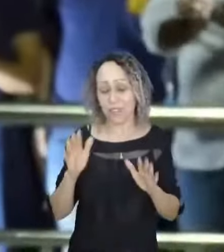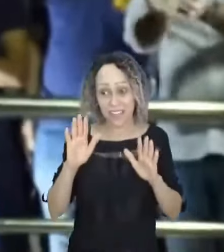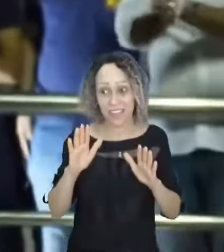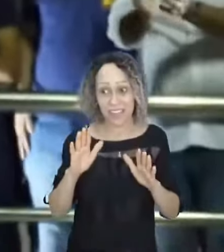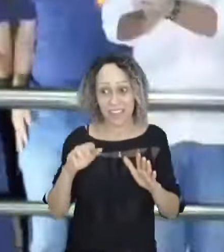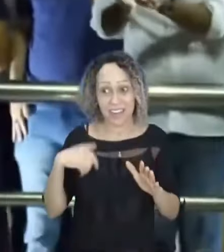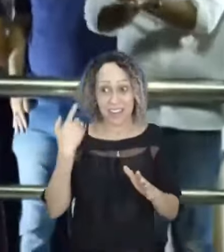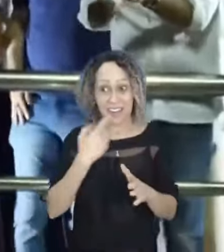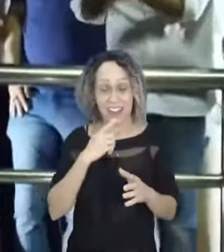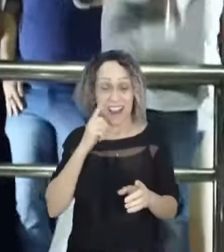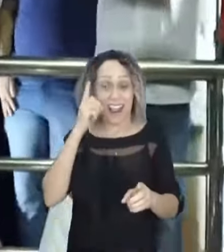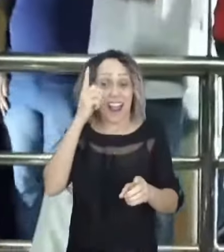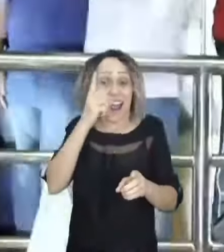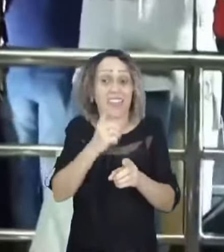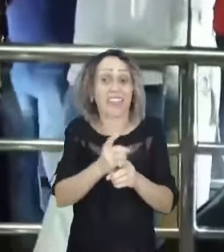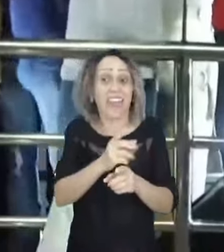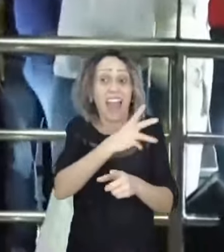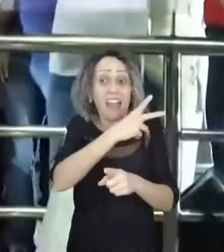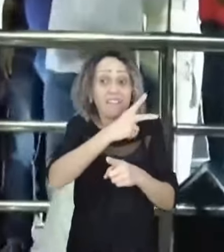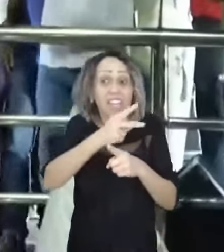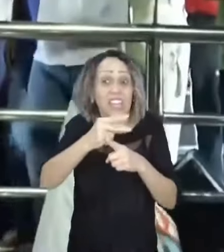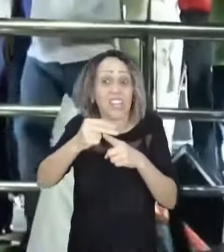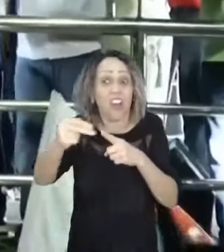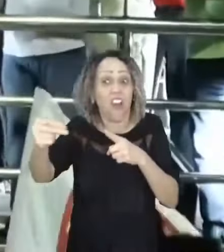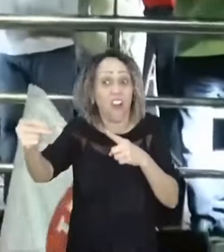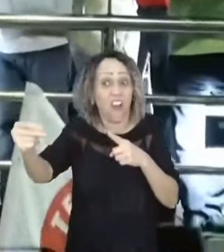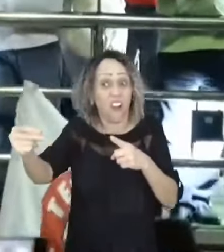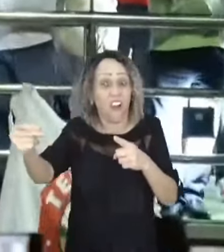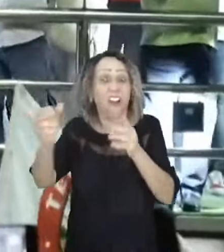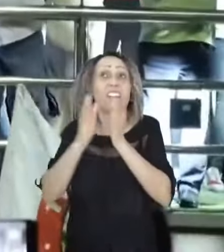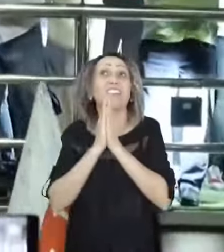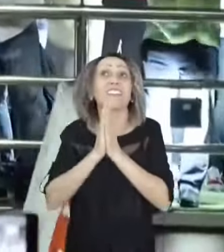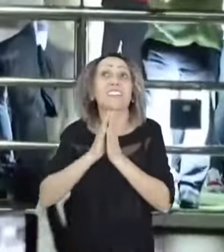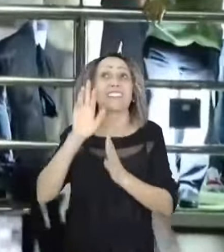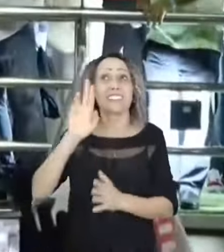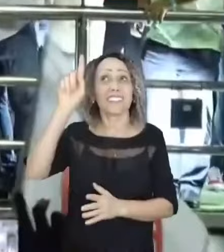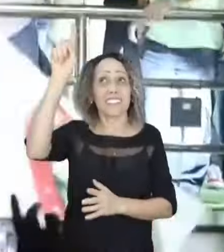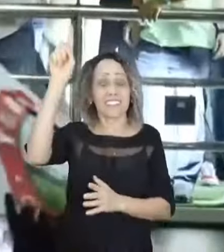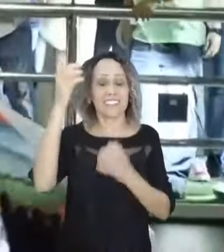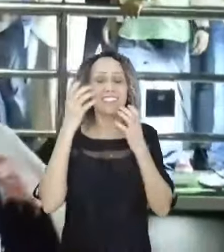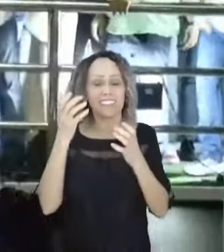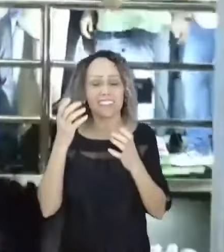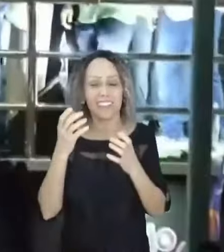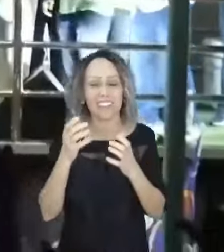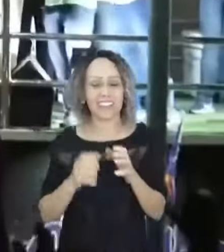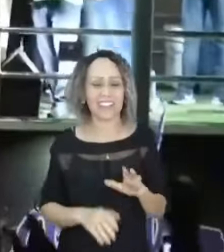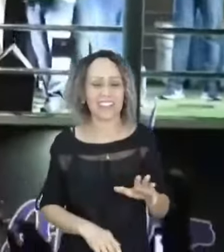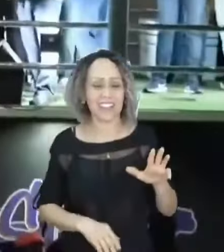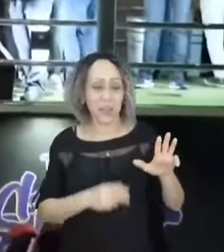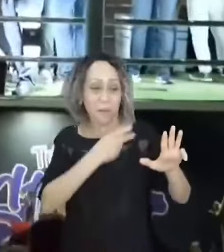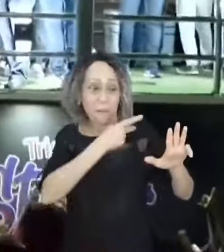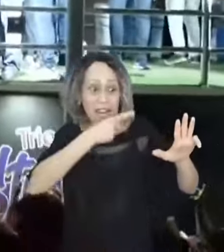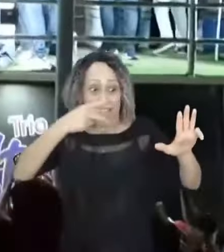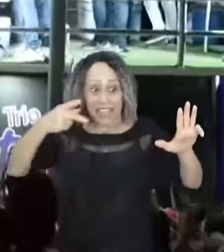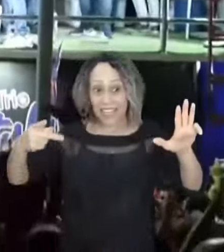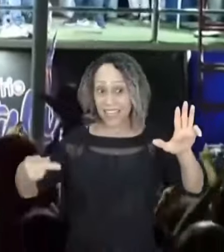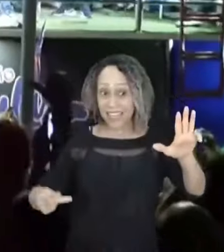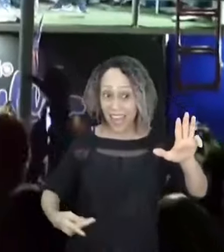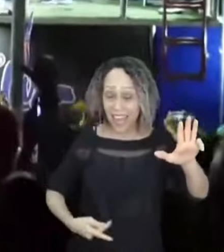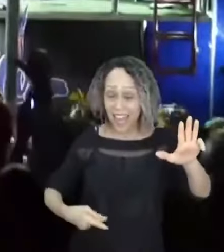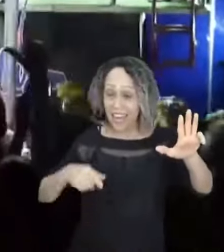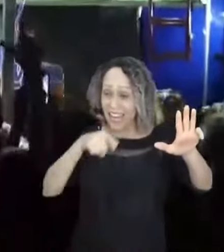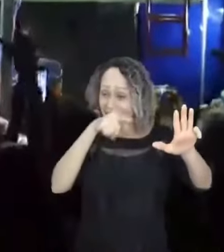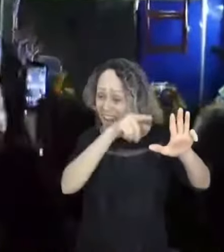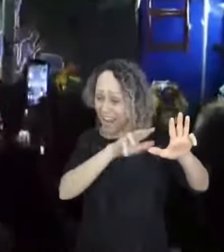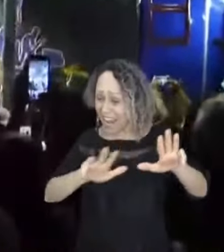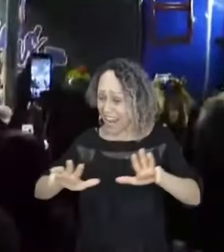outubro. É o presidente Lula! Luiz Inácio Lula da